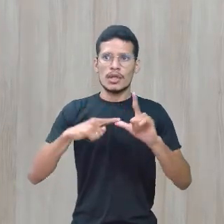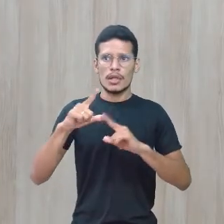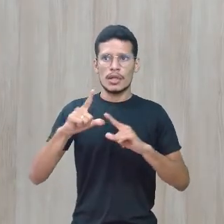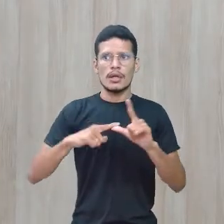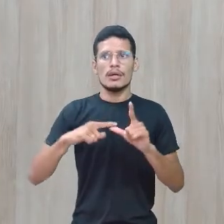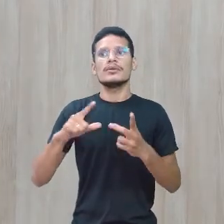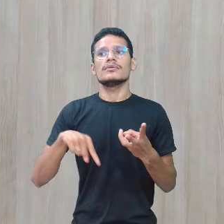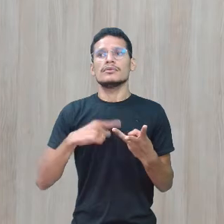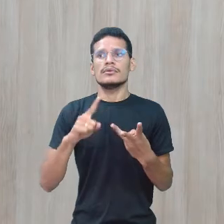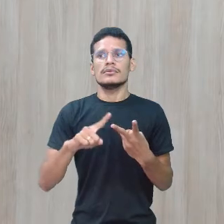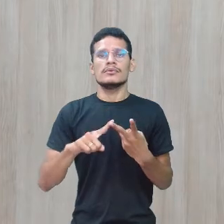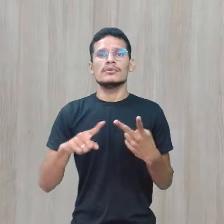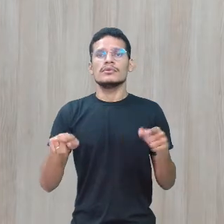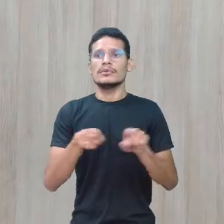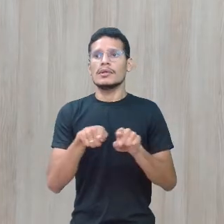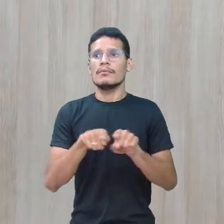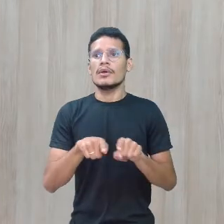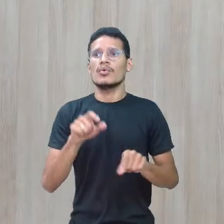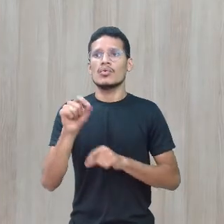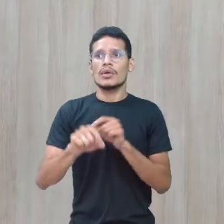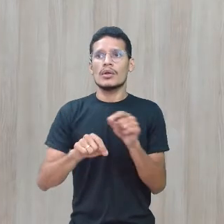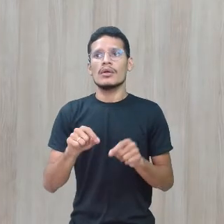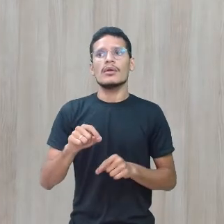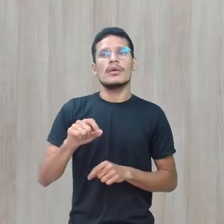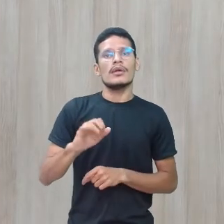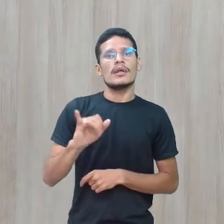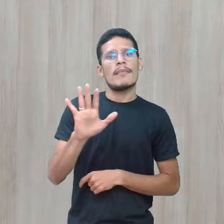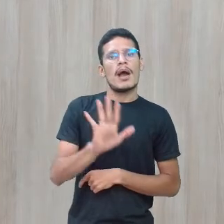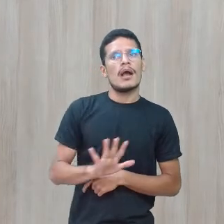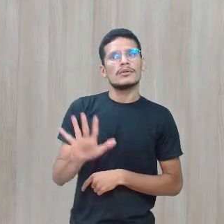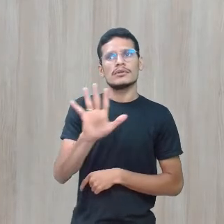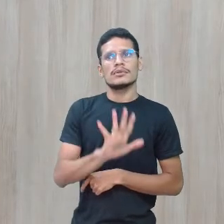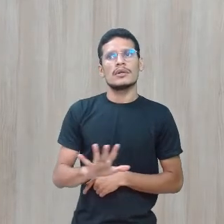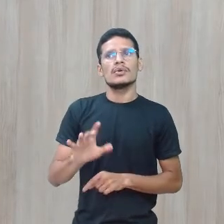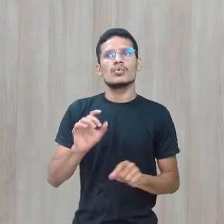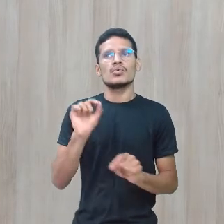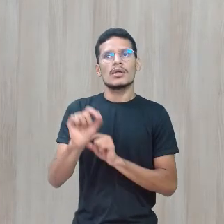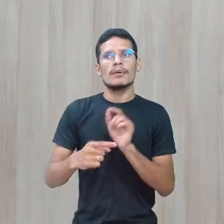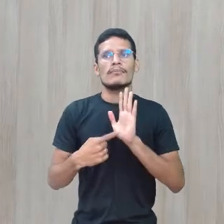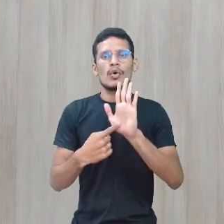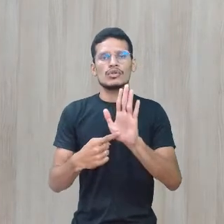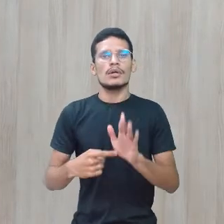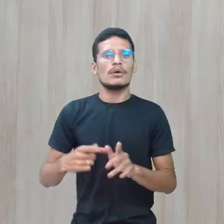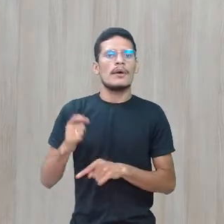e esse desenho